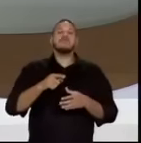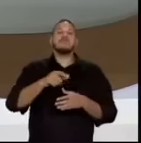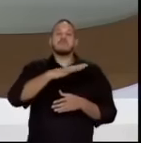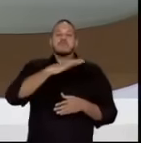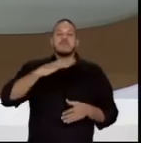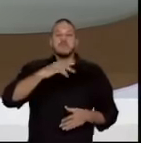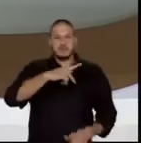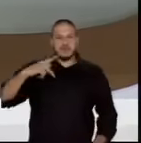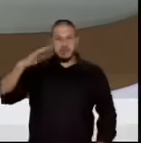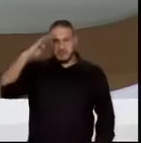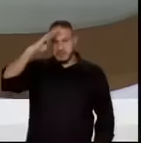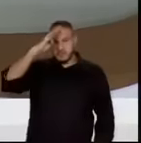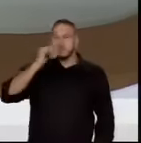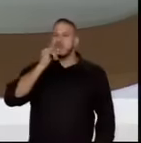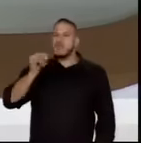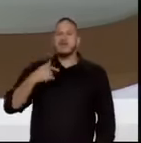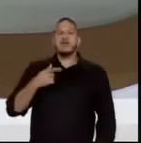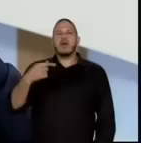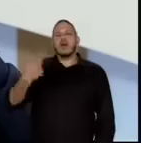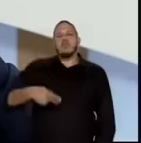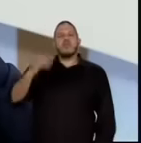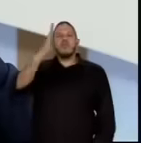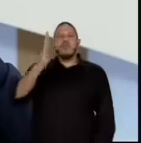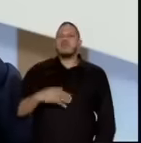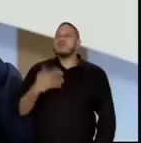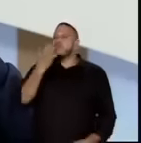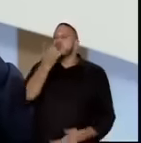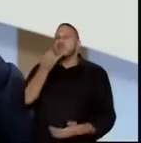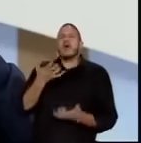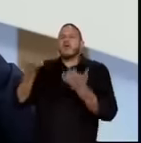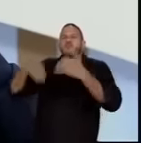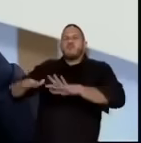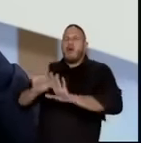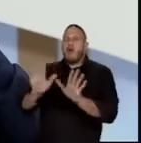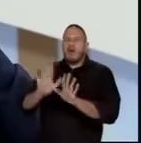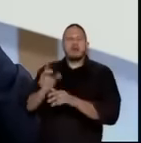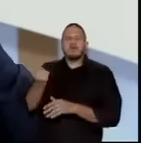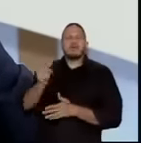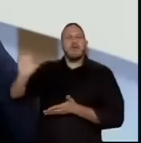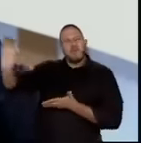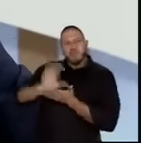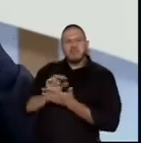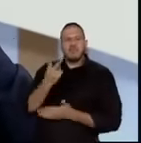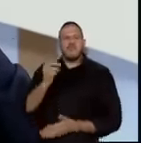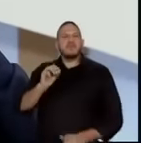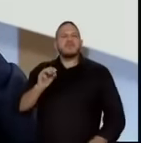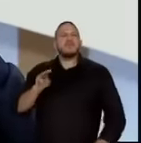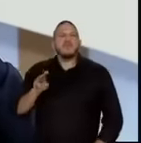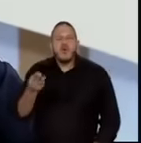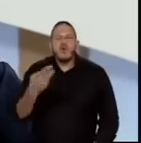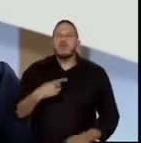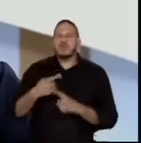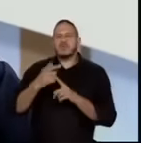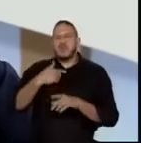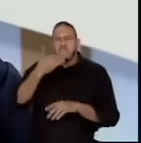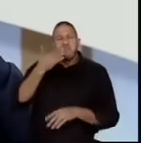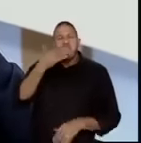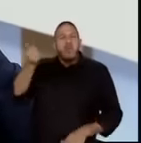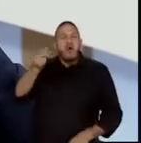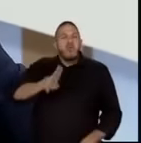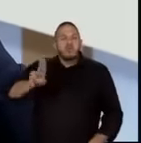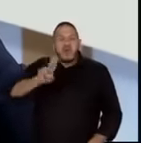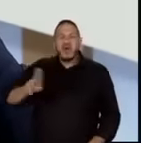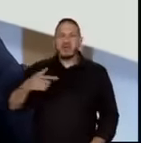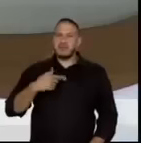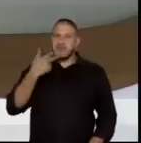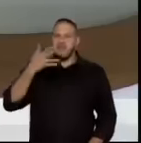ele despacha, dizendo que o Brasil abria mão desse dinheiro porque ele poderia ser mais bem usado. É um discurso